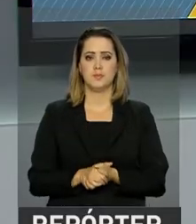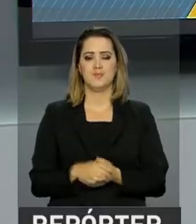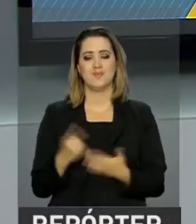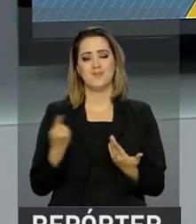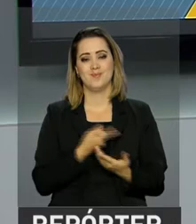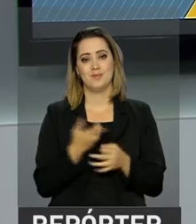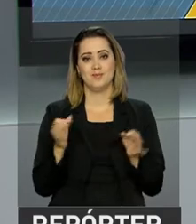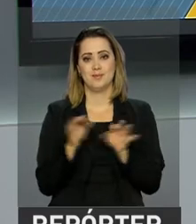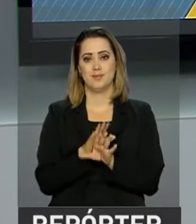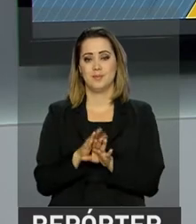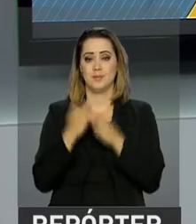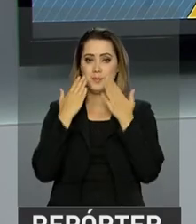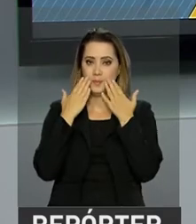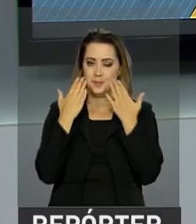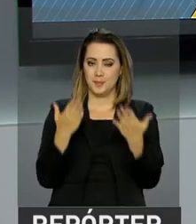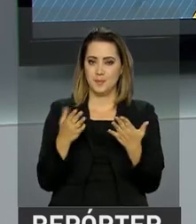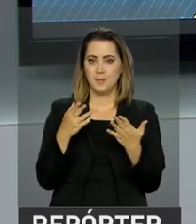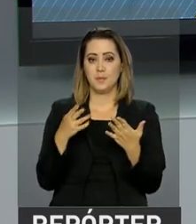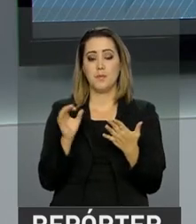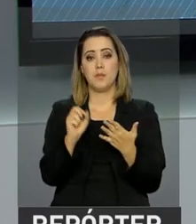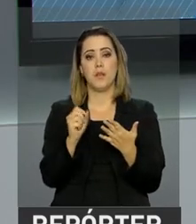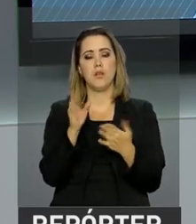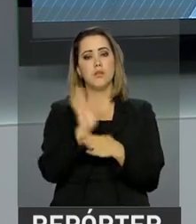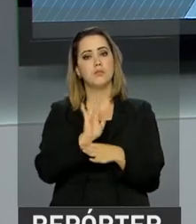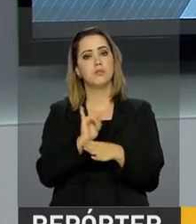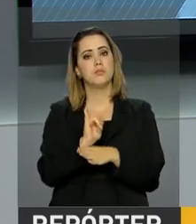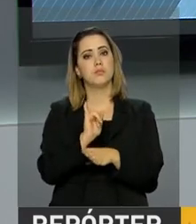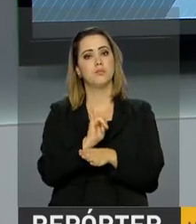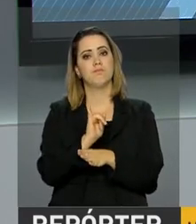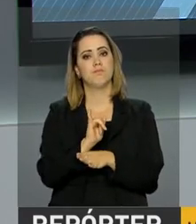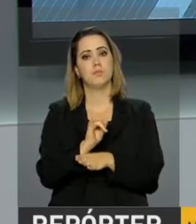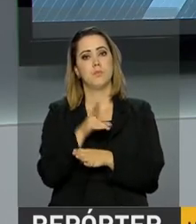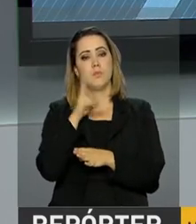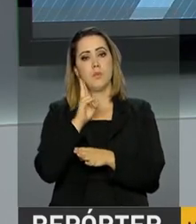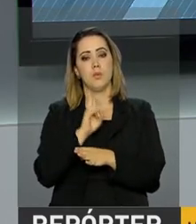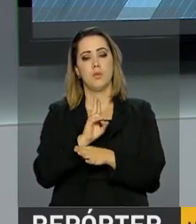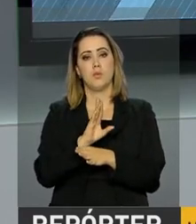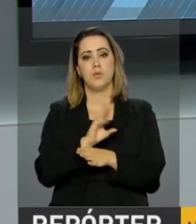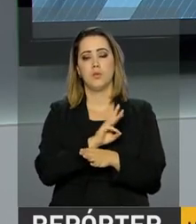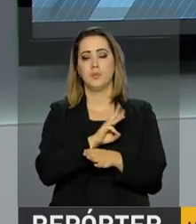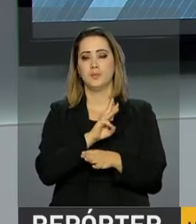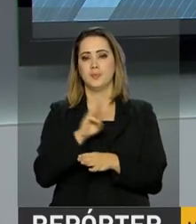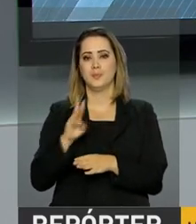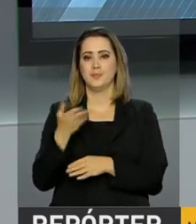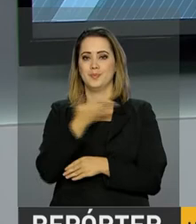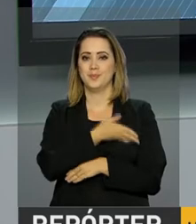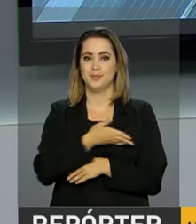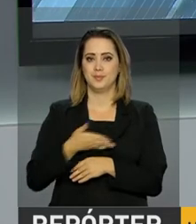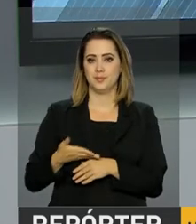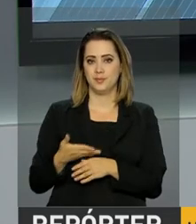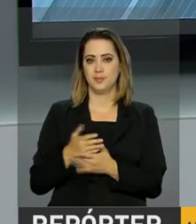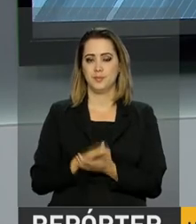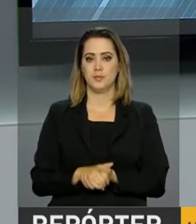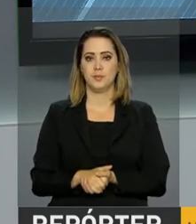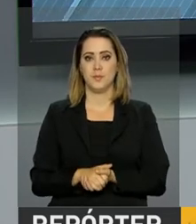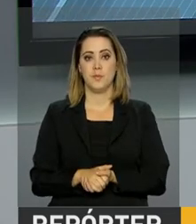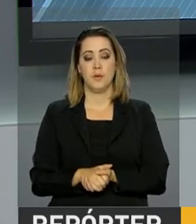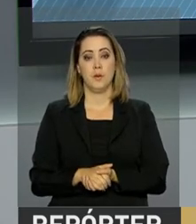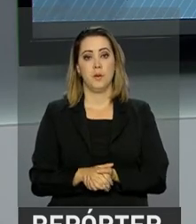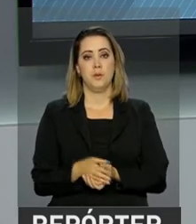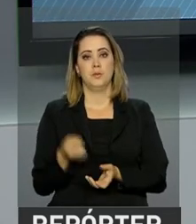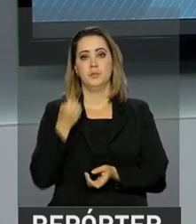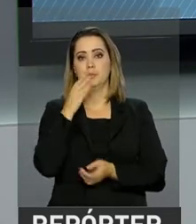repórter NBR fica por aqui. Você pode rever as reportagens no YouTube e toda a nossa programação está disponível na